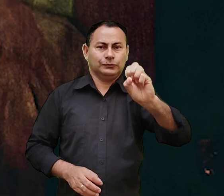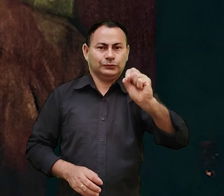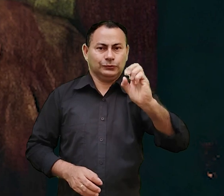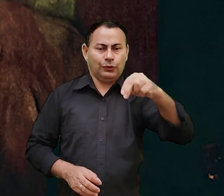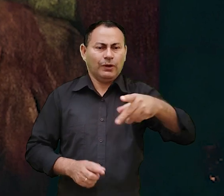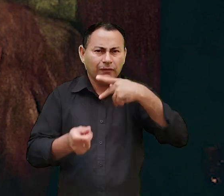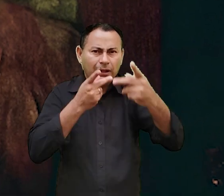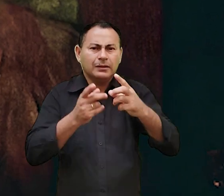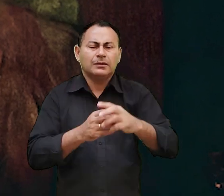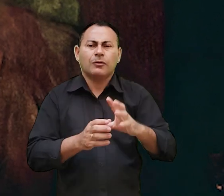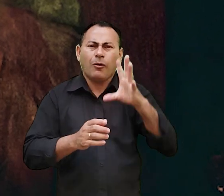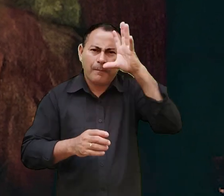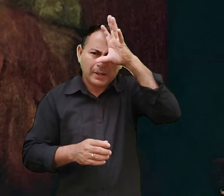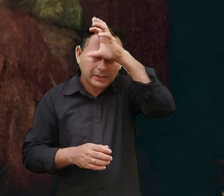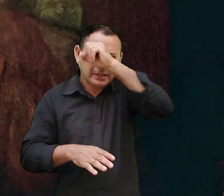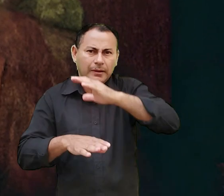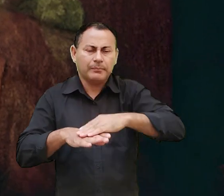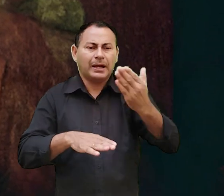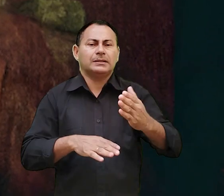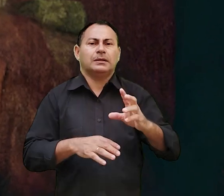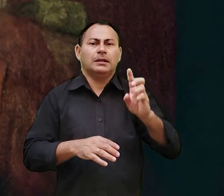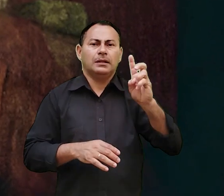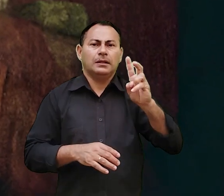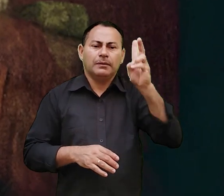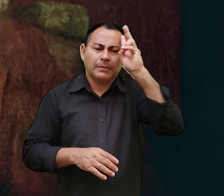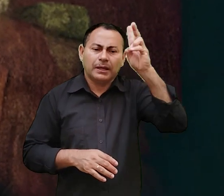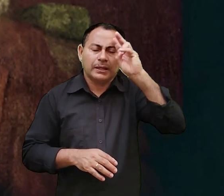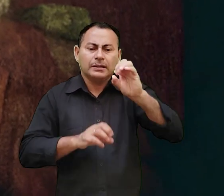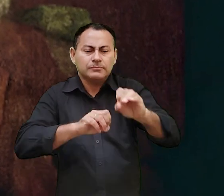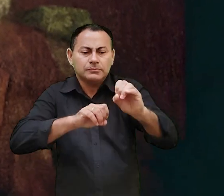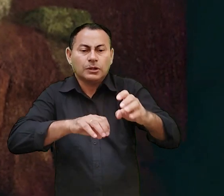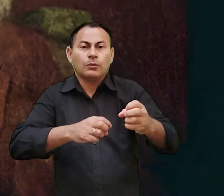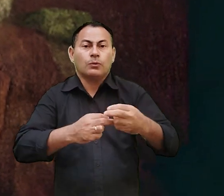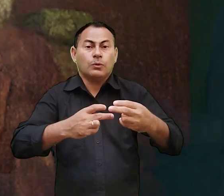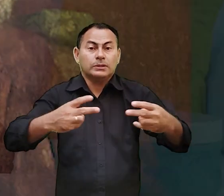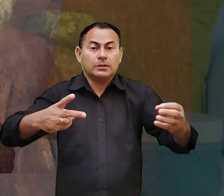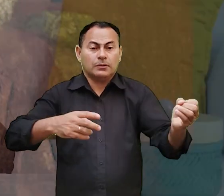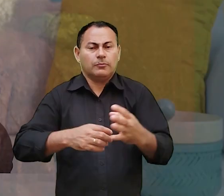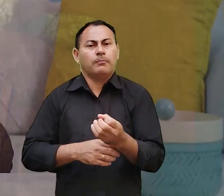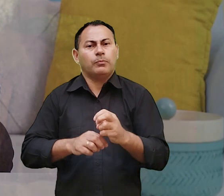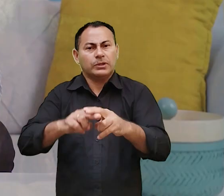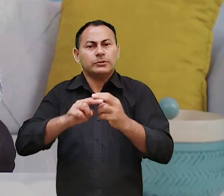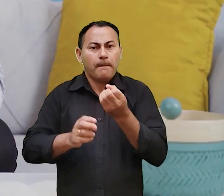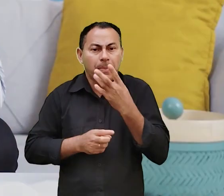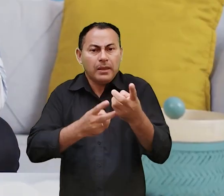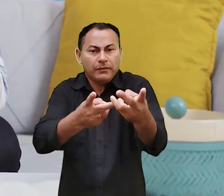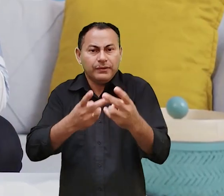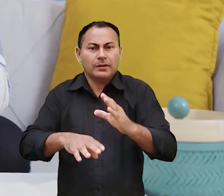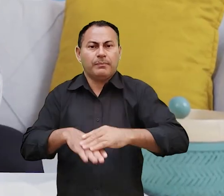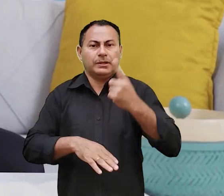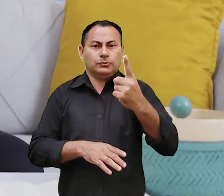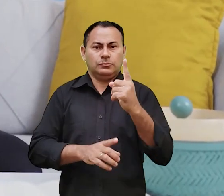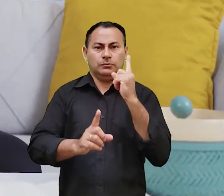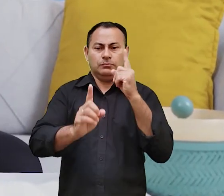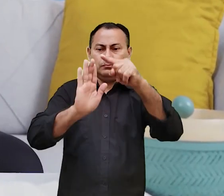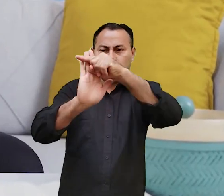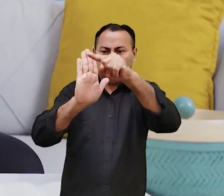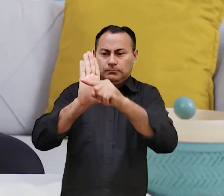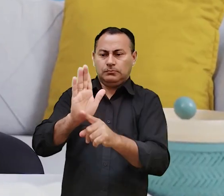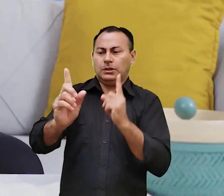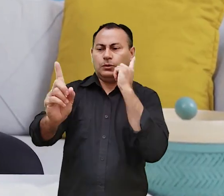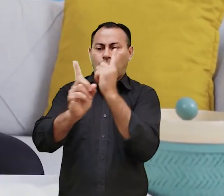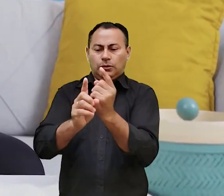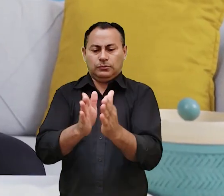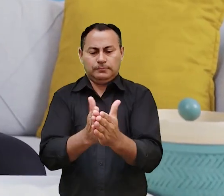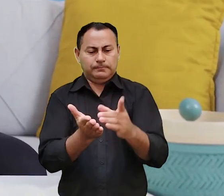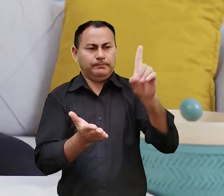compreenderam que é necessário relembrar mais do que ensinar coisas novas. Bem-vindo, isso mesmo, bem-vindo a mais um programa Encontro com a